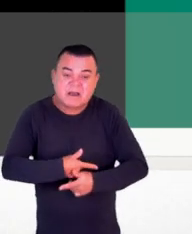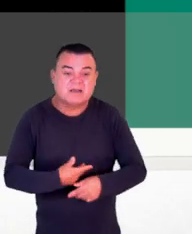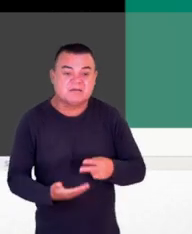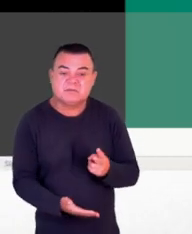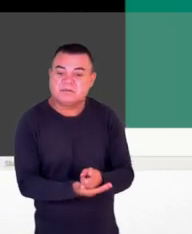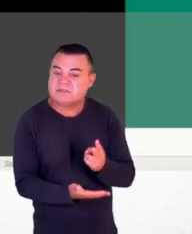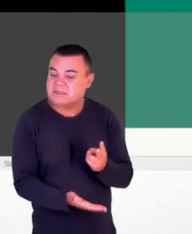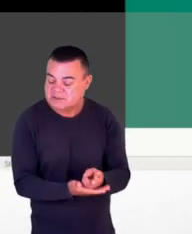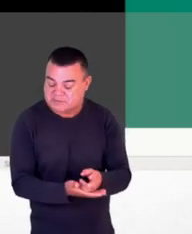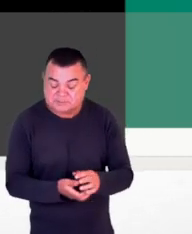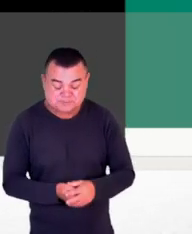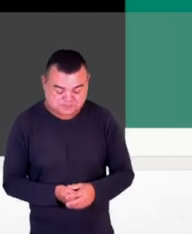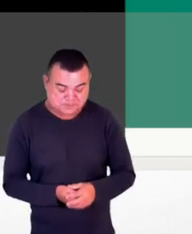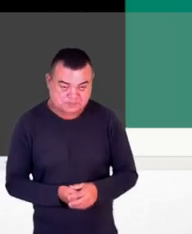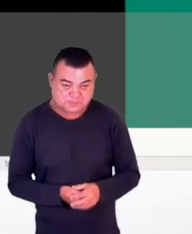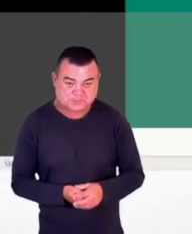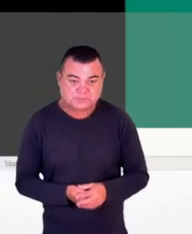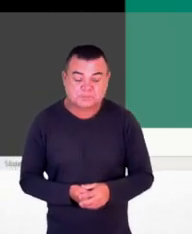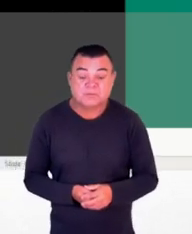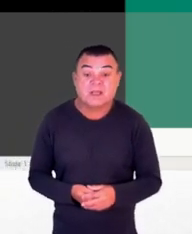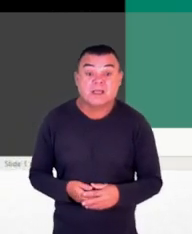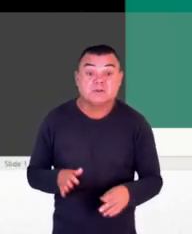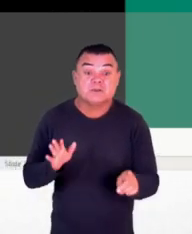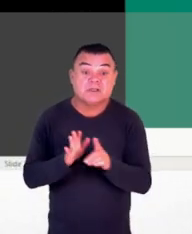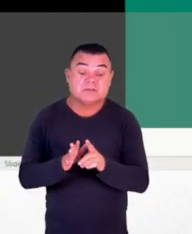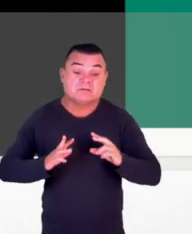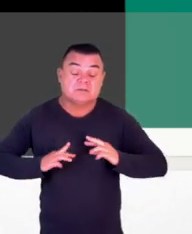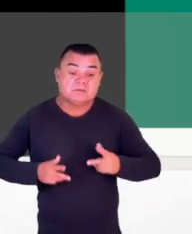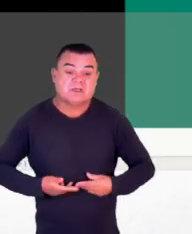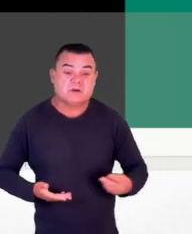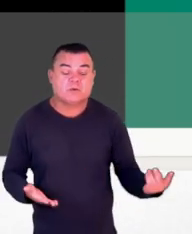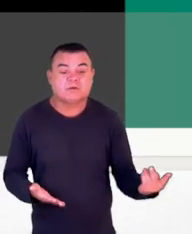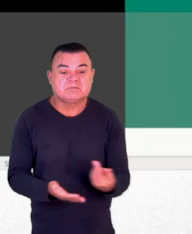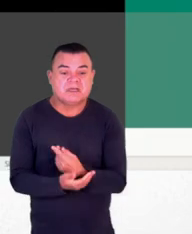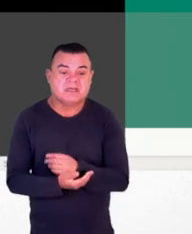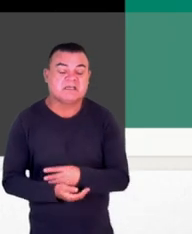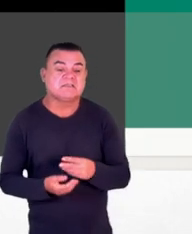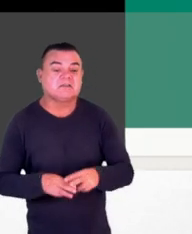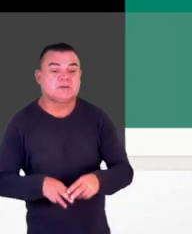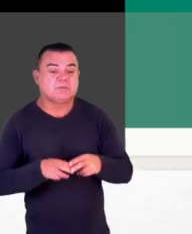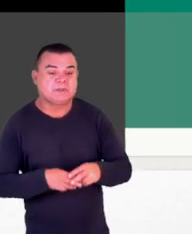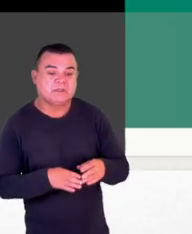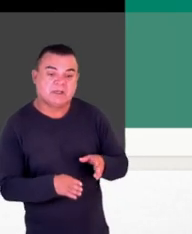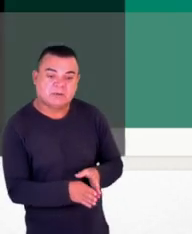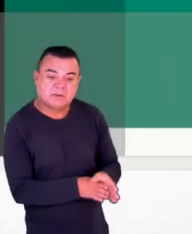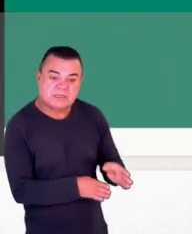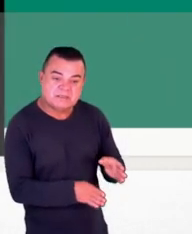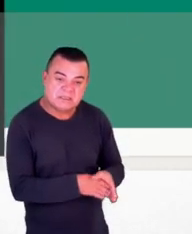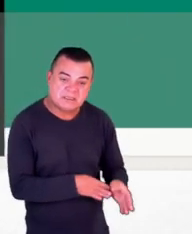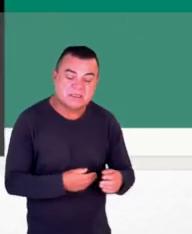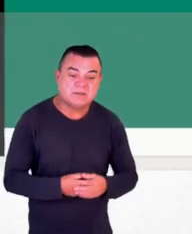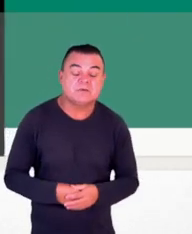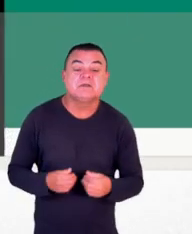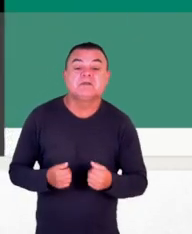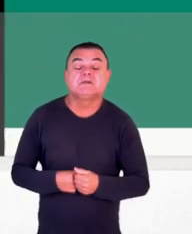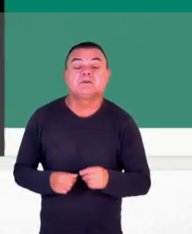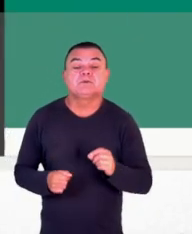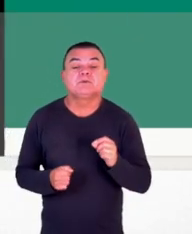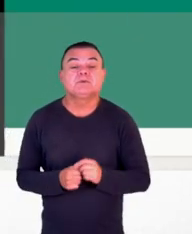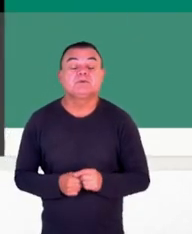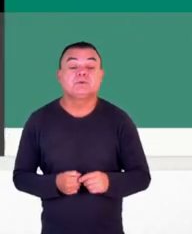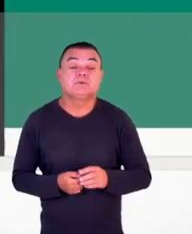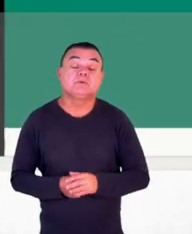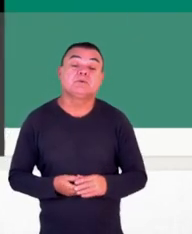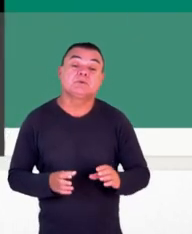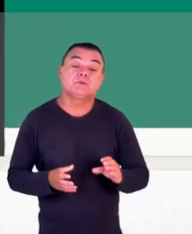direito humano alimentação que se dá sobretudo por meio de recomendações e exposições de motivos né que o conselho faz para a presença da